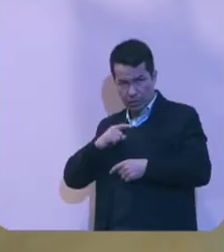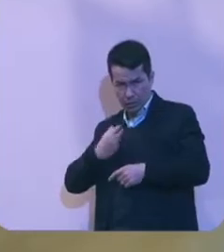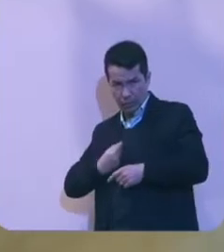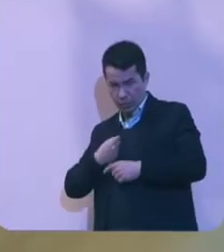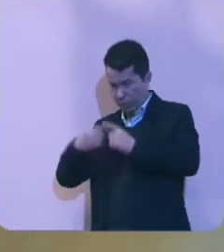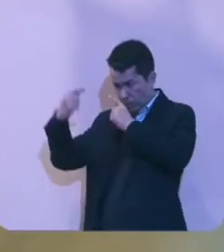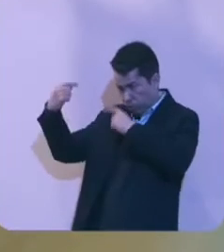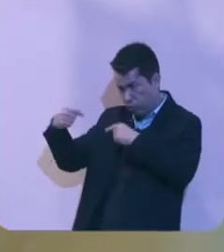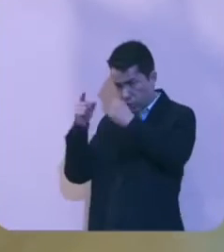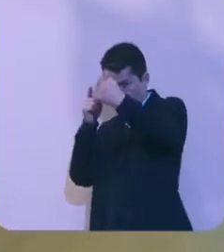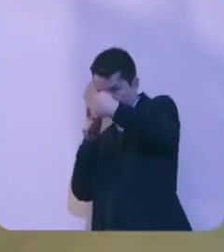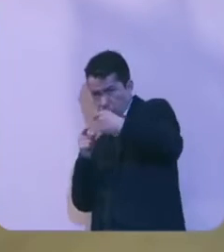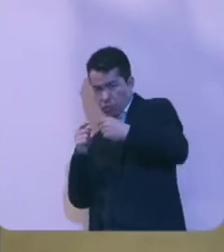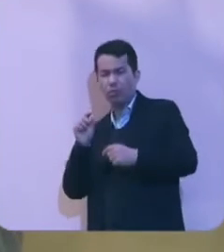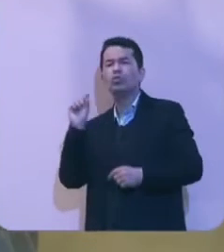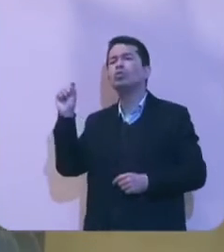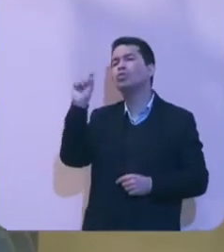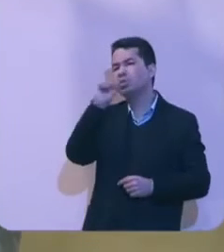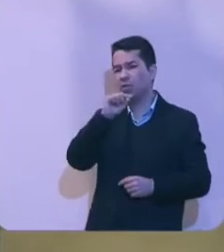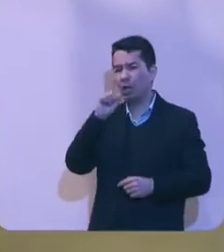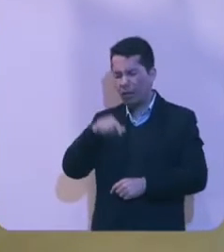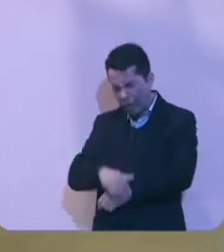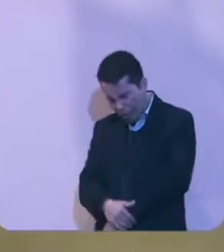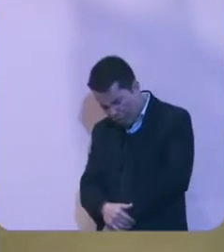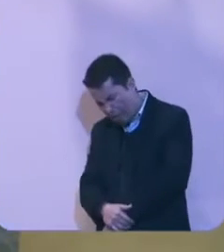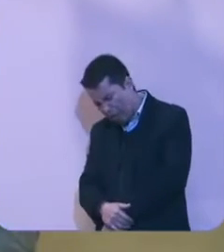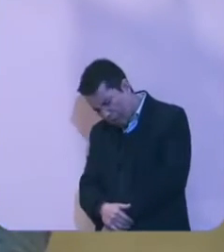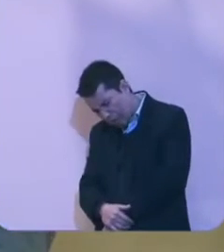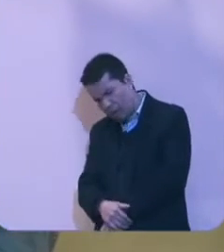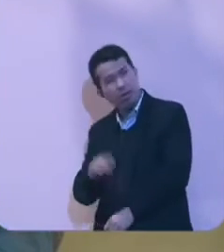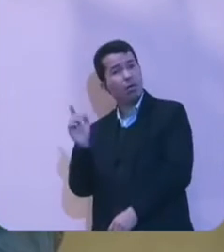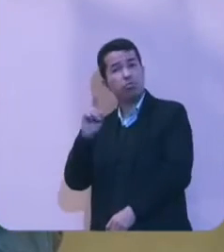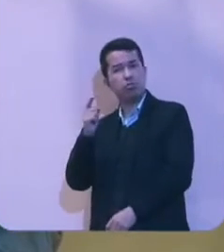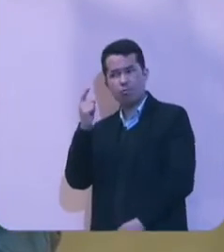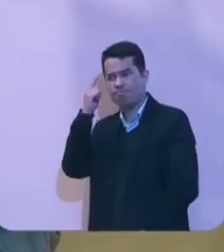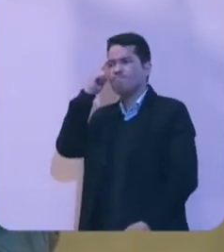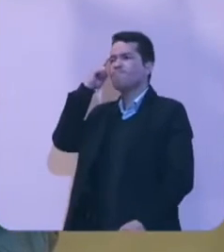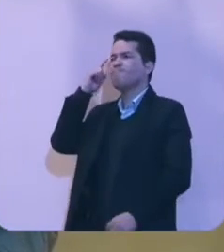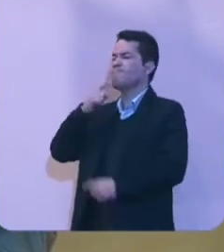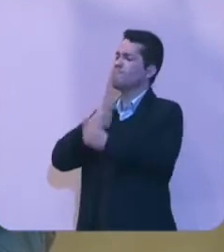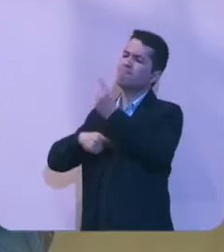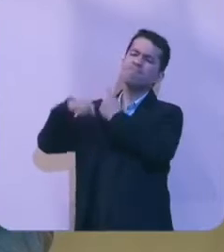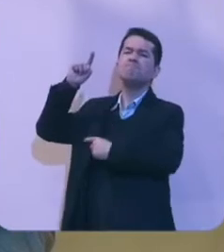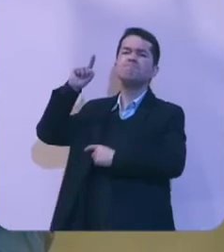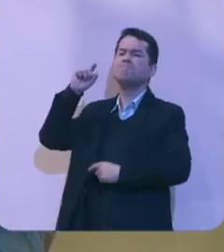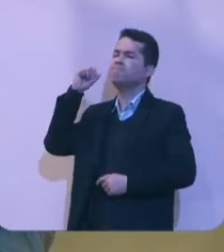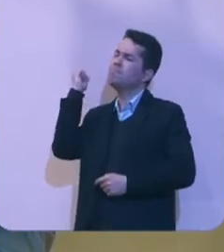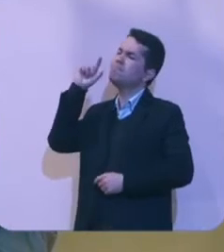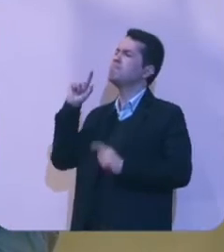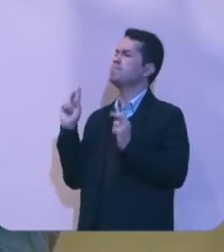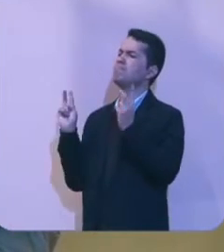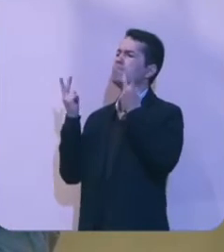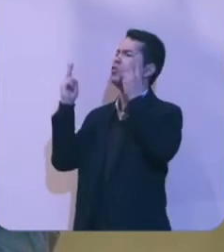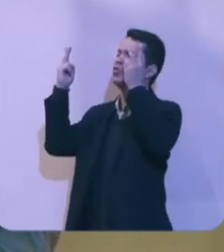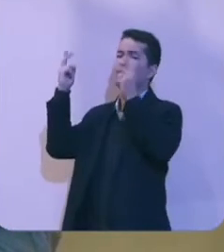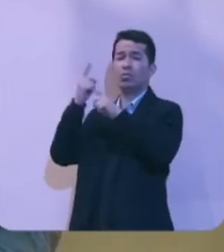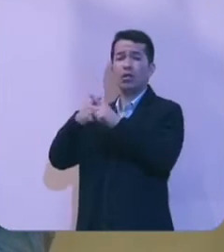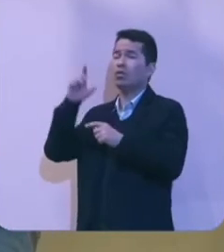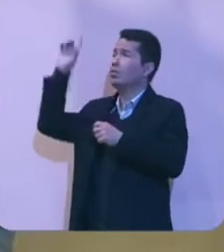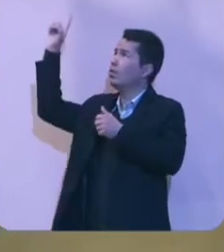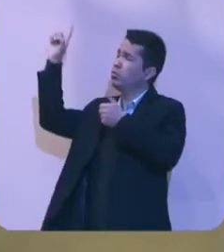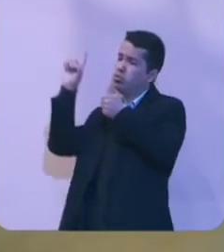derrotado, a gente vai celebrando a vitória, porque se Deus é por nós, quem será contra